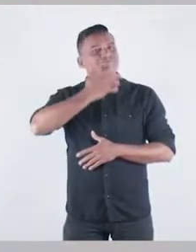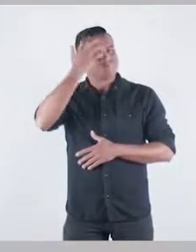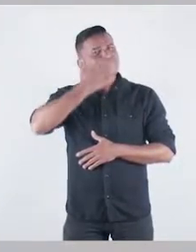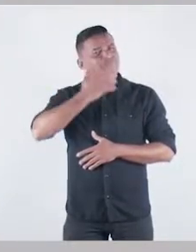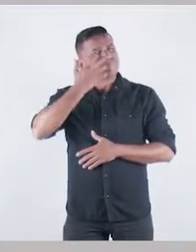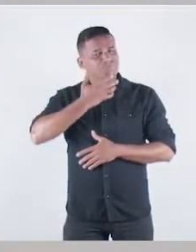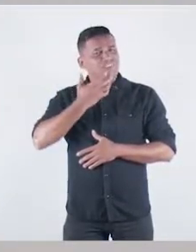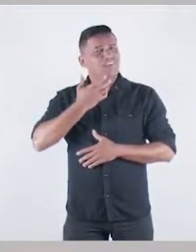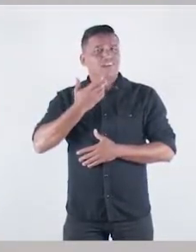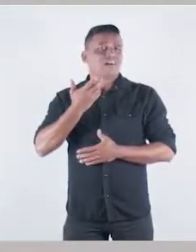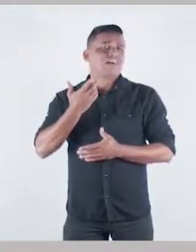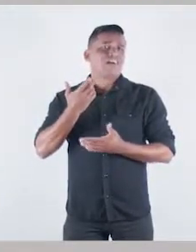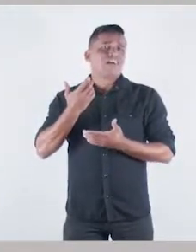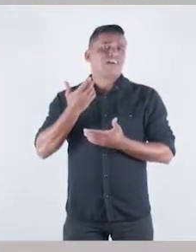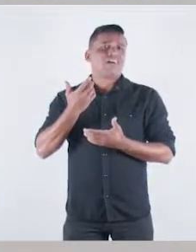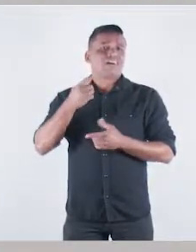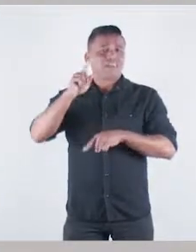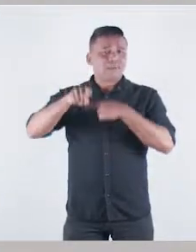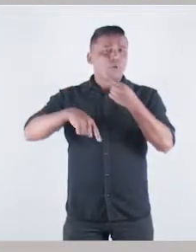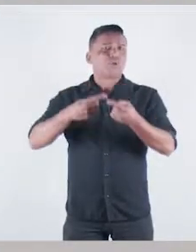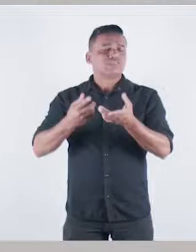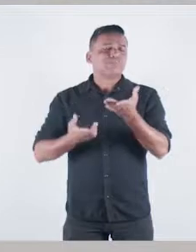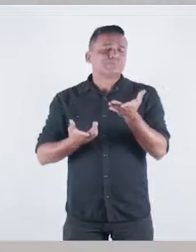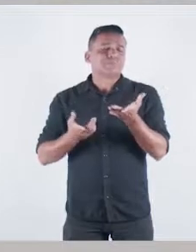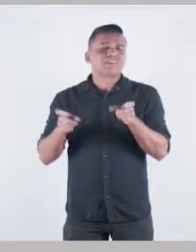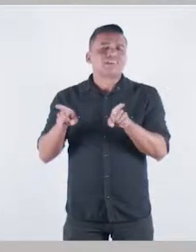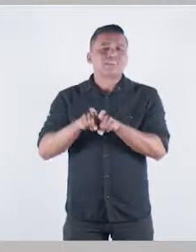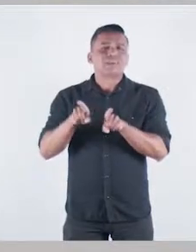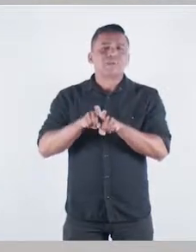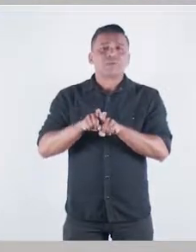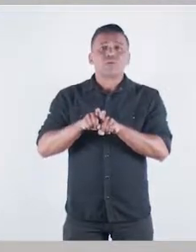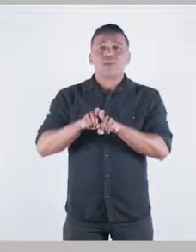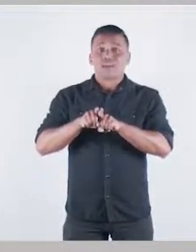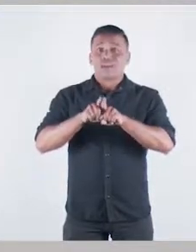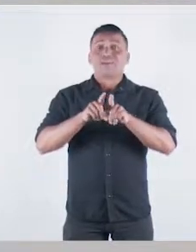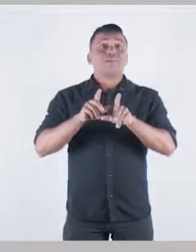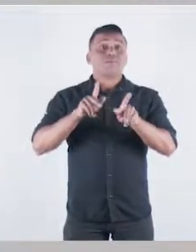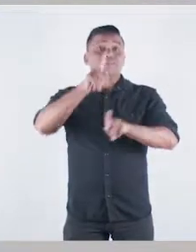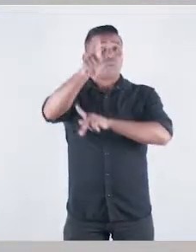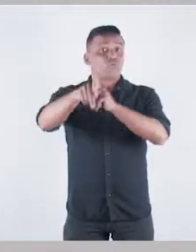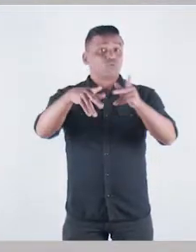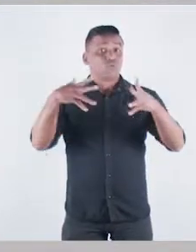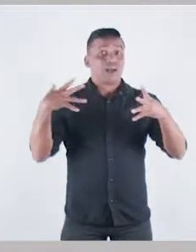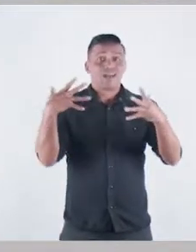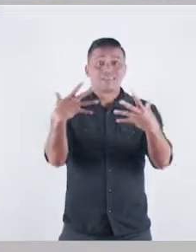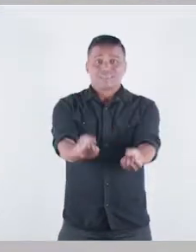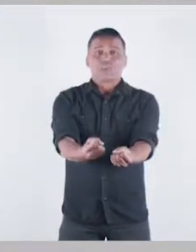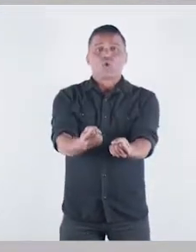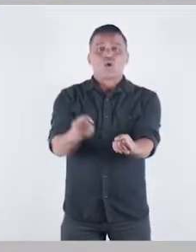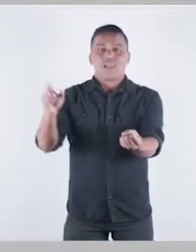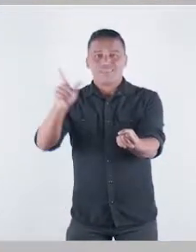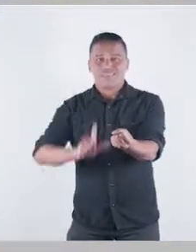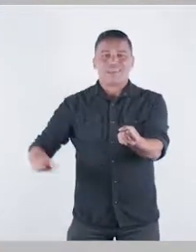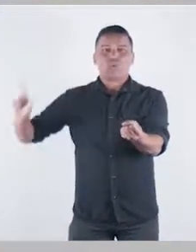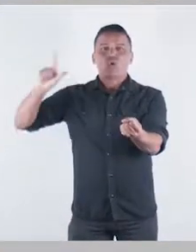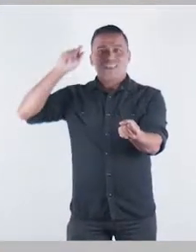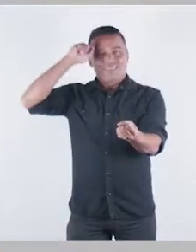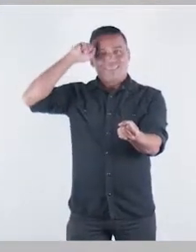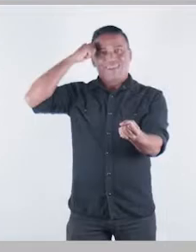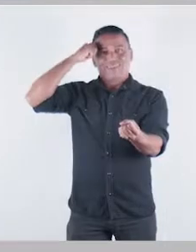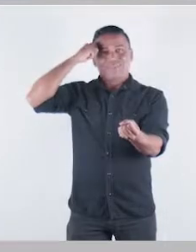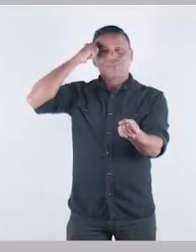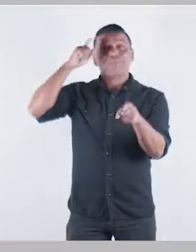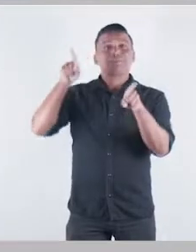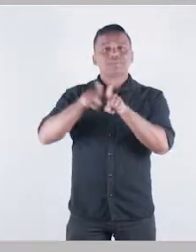veio não só pela receptividade do público, né, por essa literatura, como também